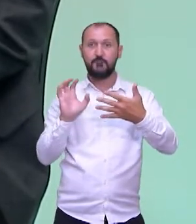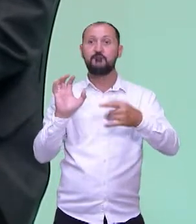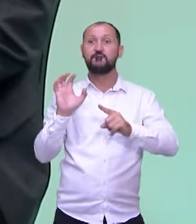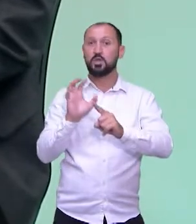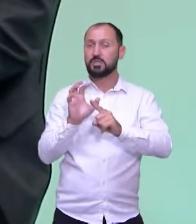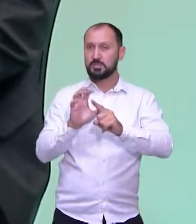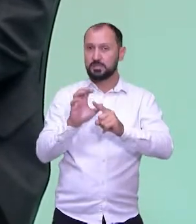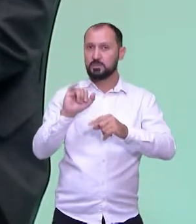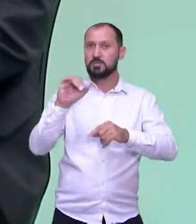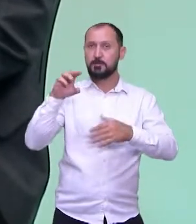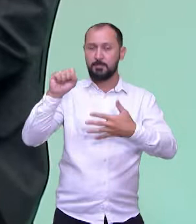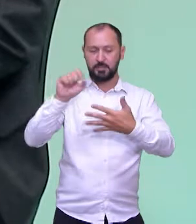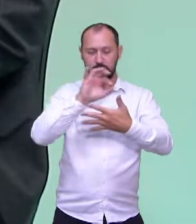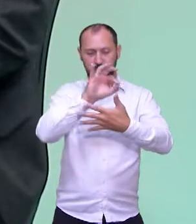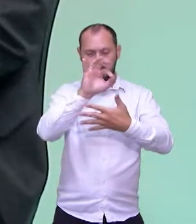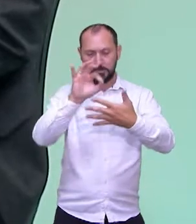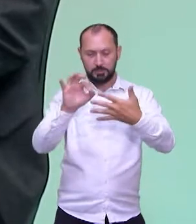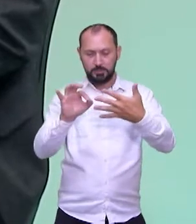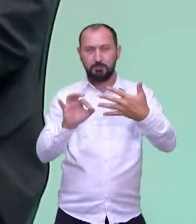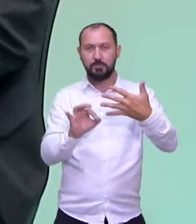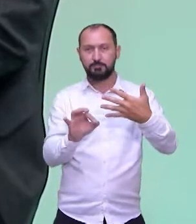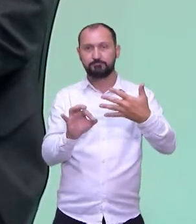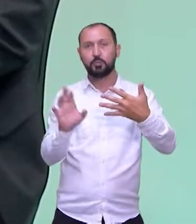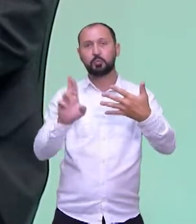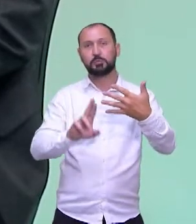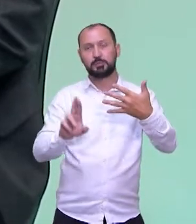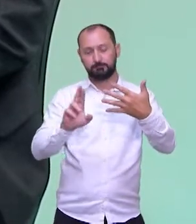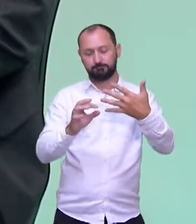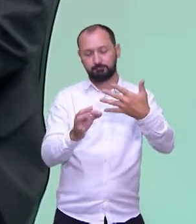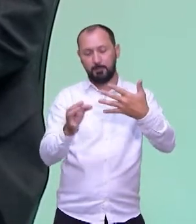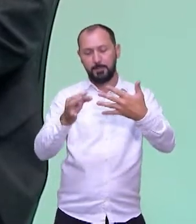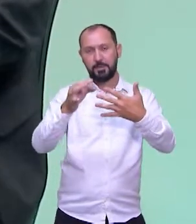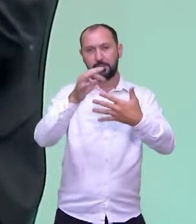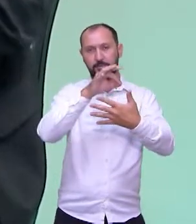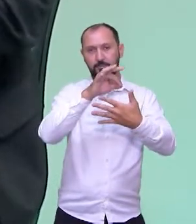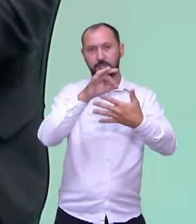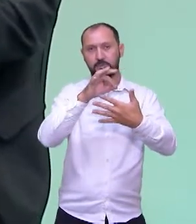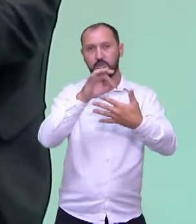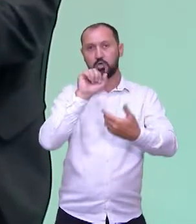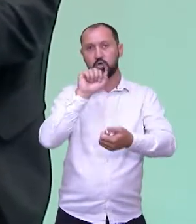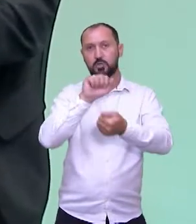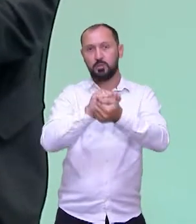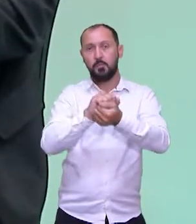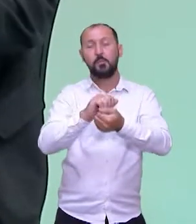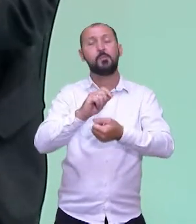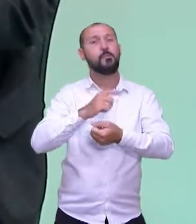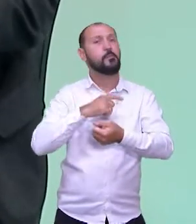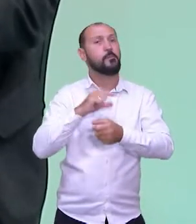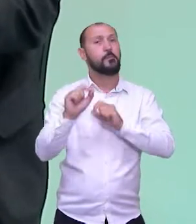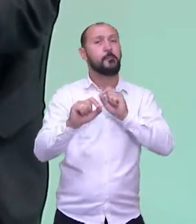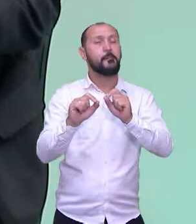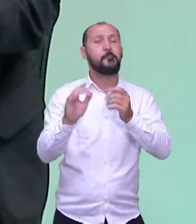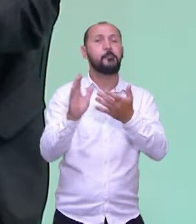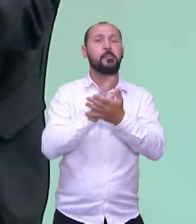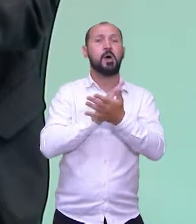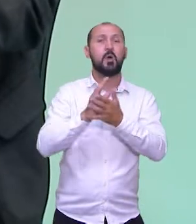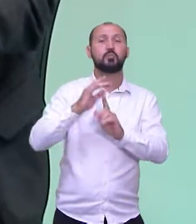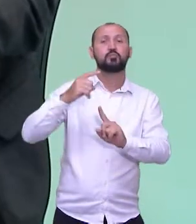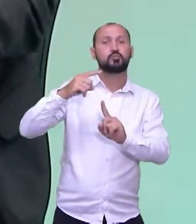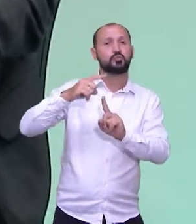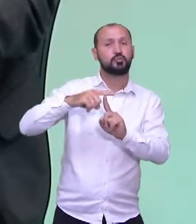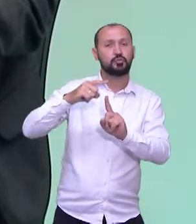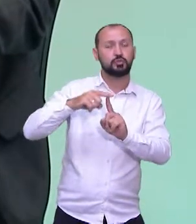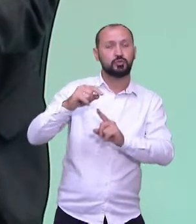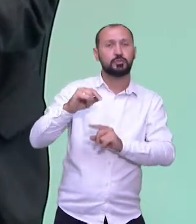ICMS. Situações diferentes, 5 alíquotas sendo praticadas. Aliado a isso, nós temos uma modalidade